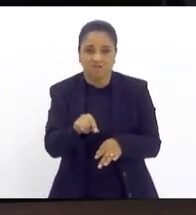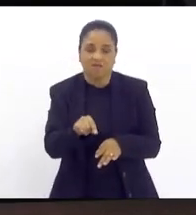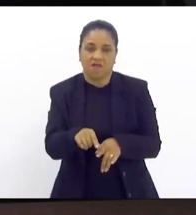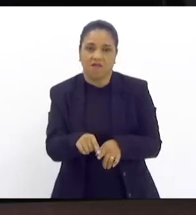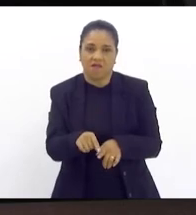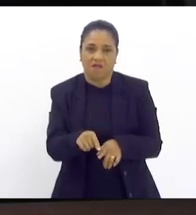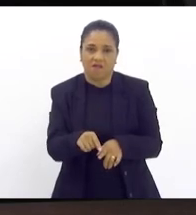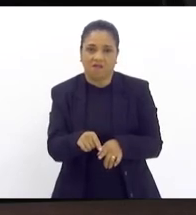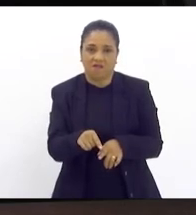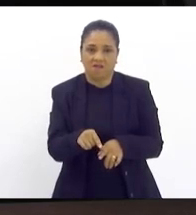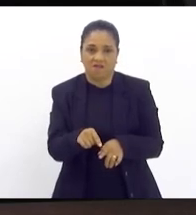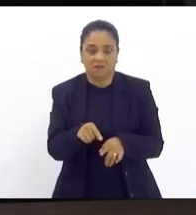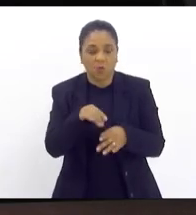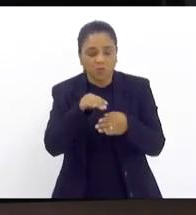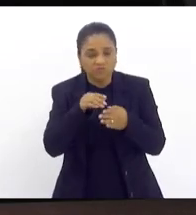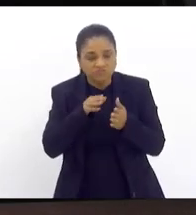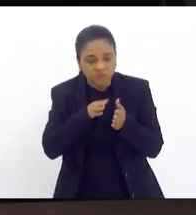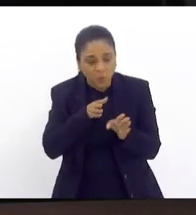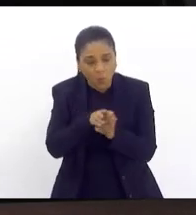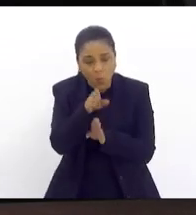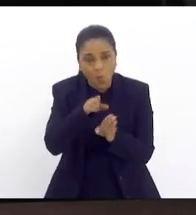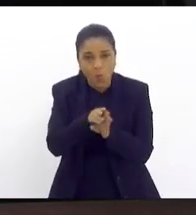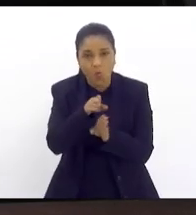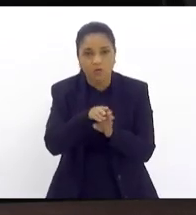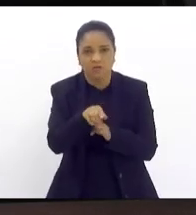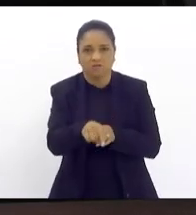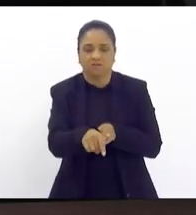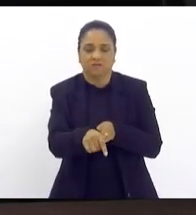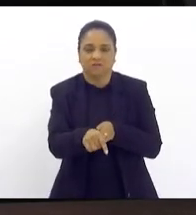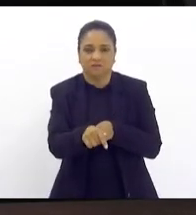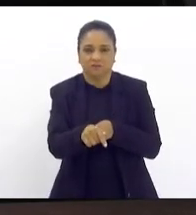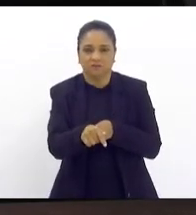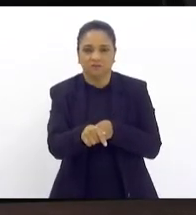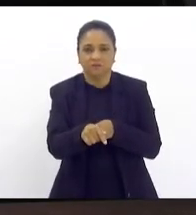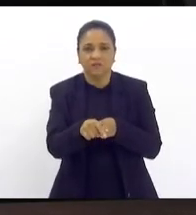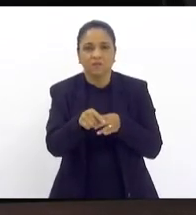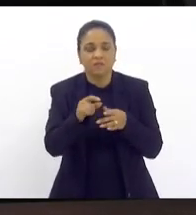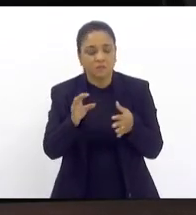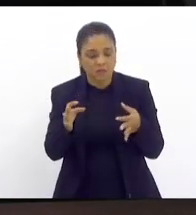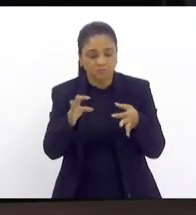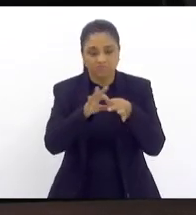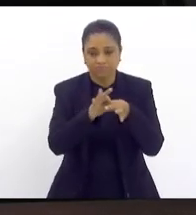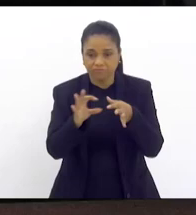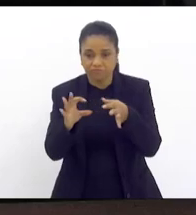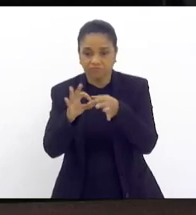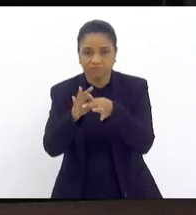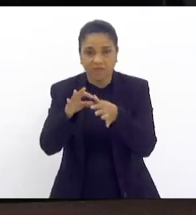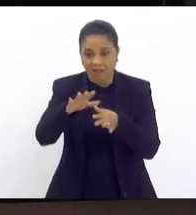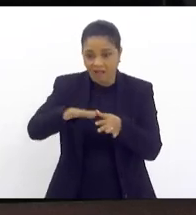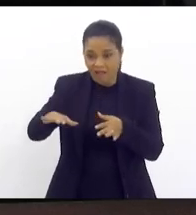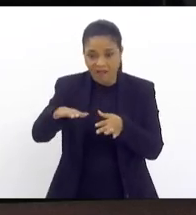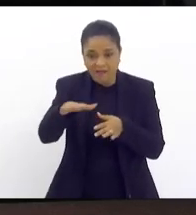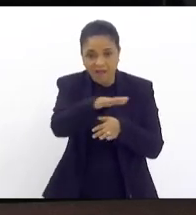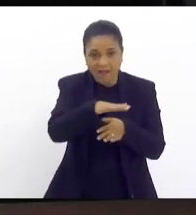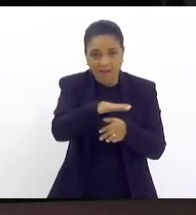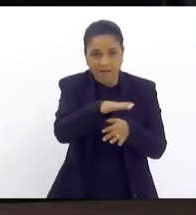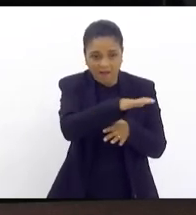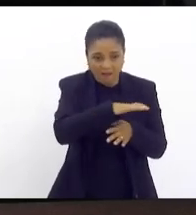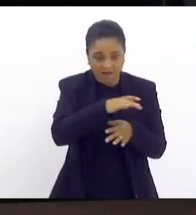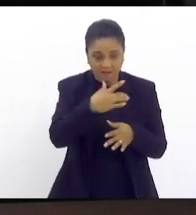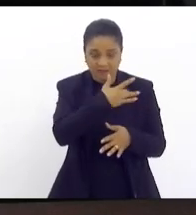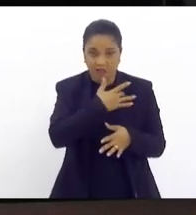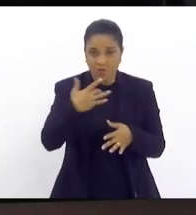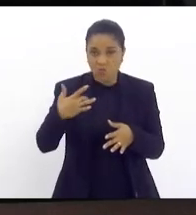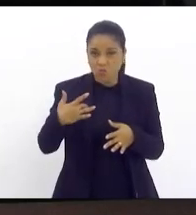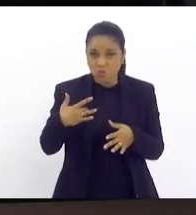precisamos integrar as várias áreas a saúde que a saúde é o